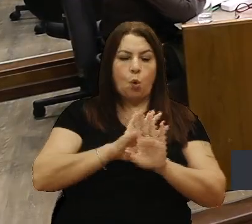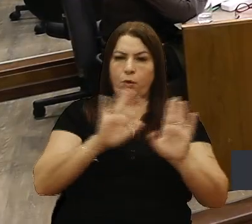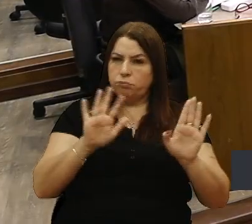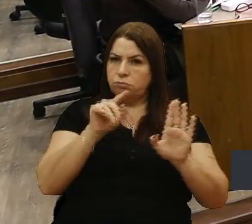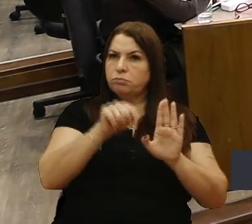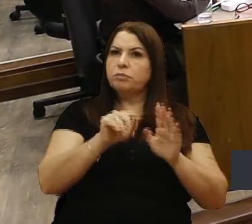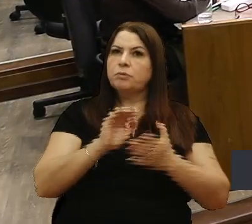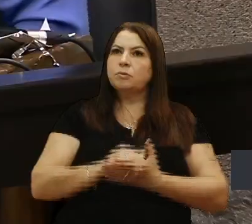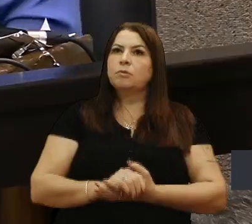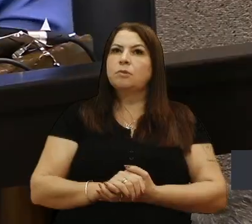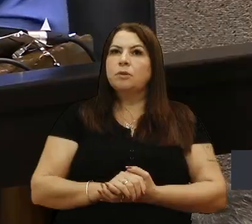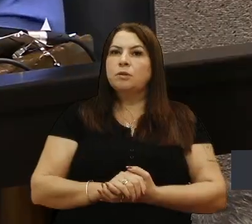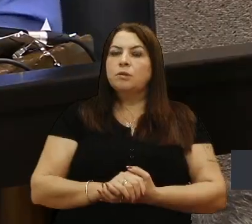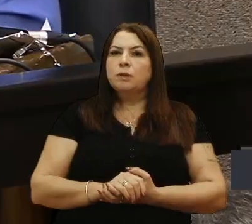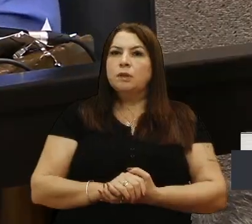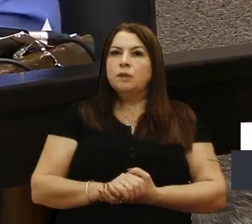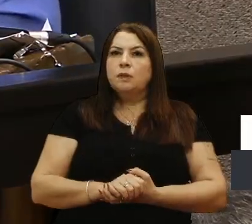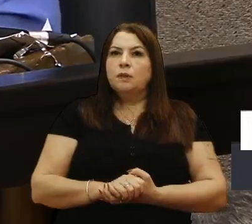a essa